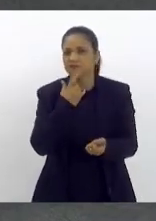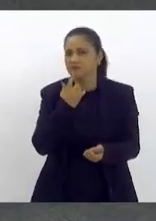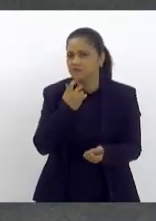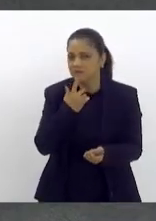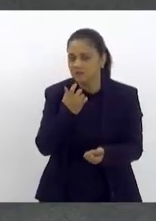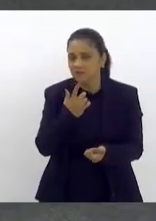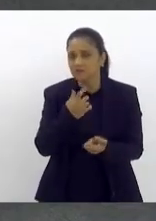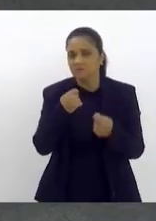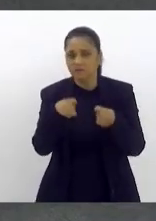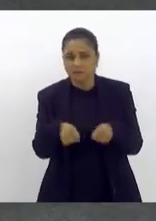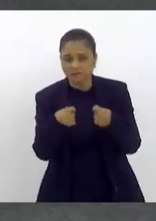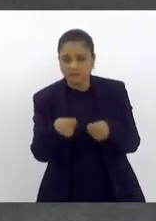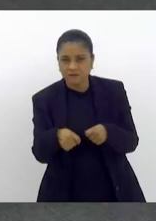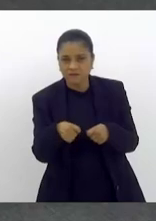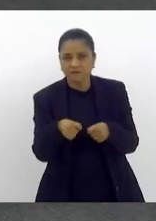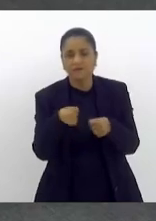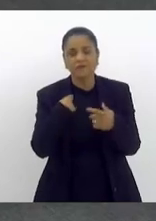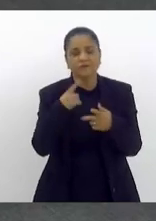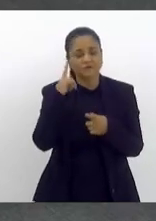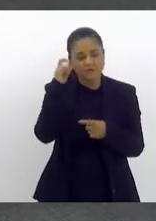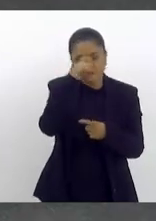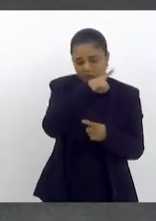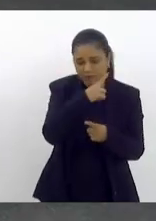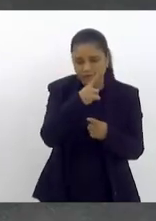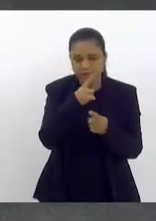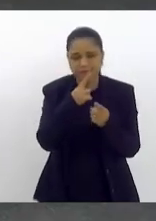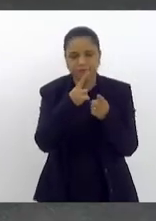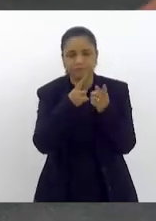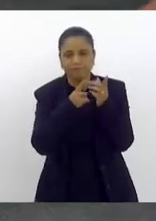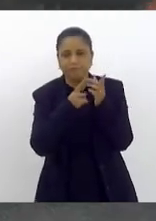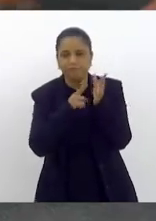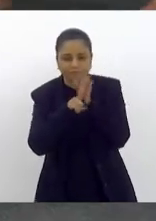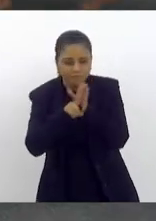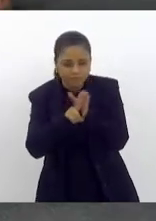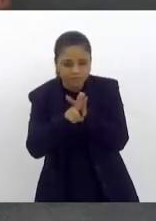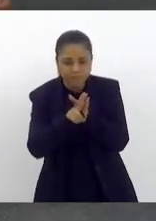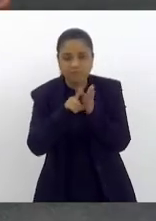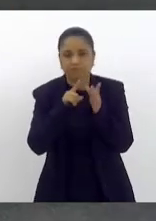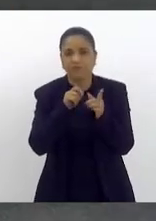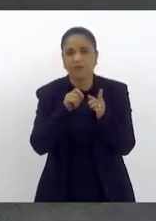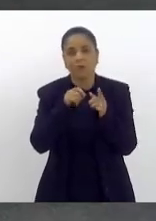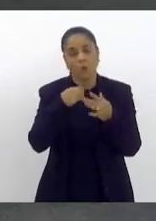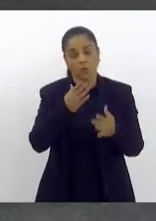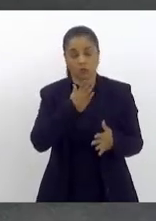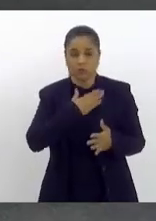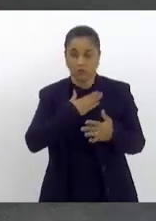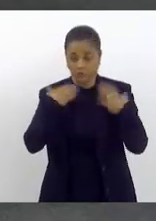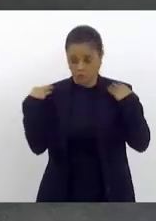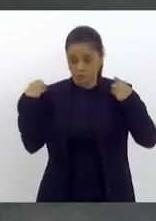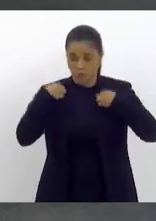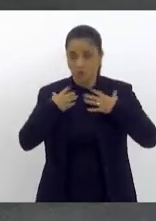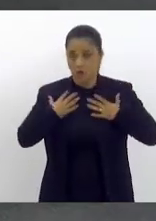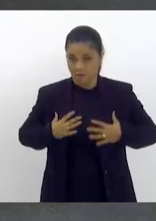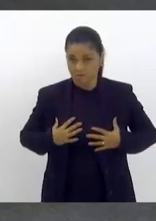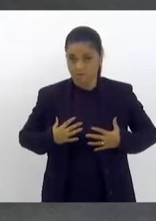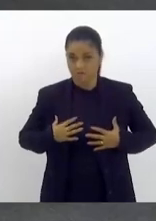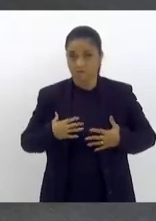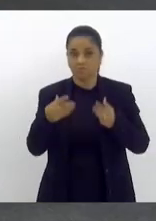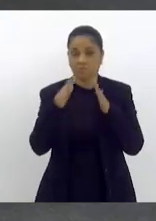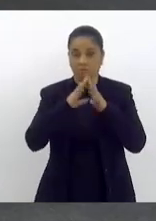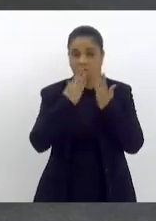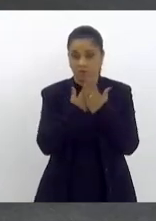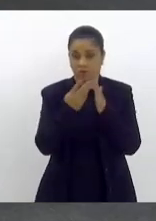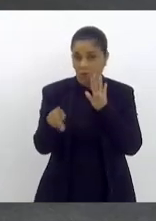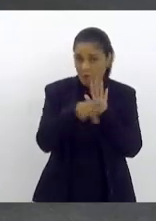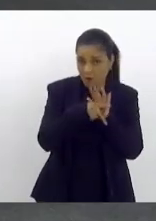uma dificuldade para fazer essa identificação. Eu não sei se está no uniforme escolar é o melhor, mas é uma forma de identificar, acho que vem